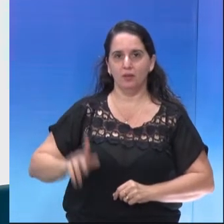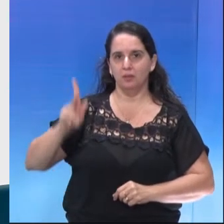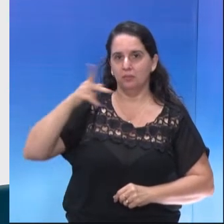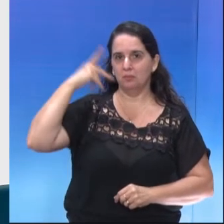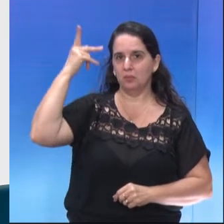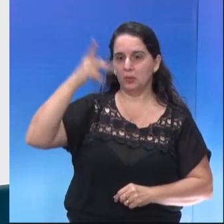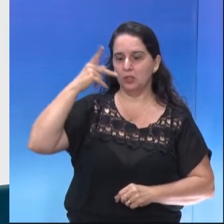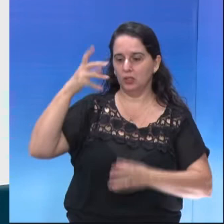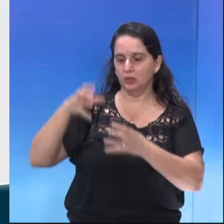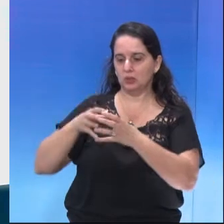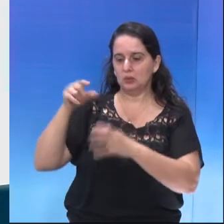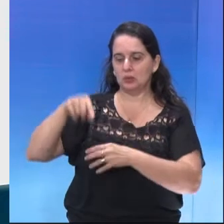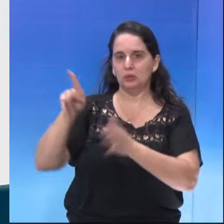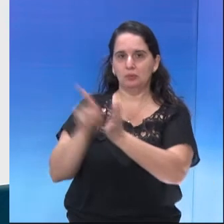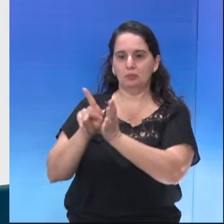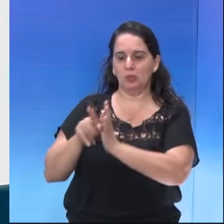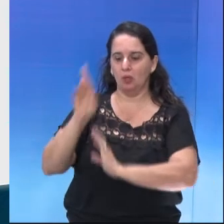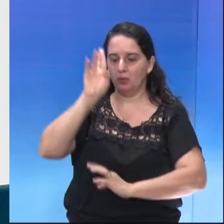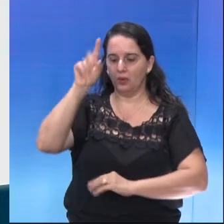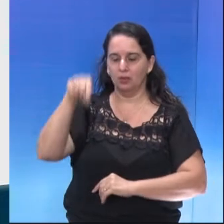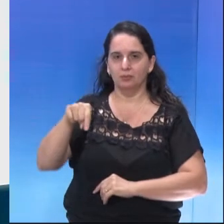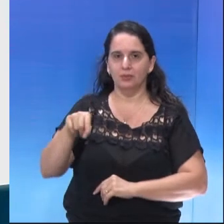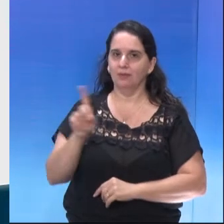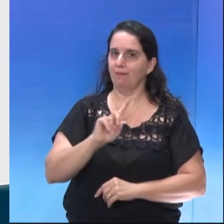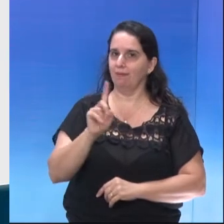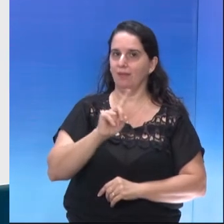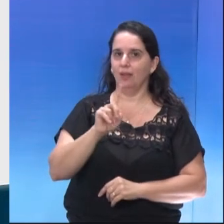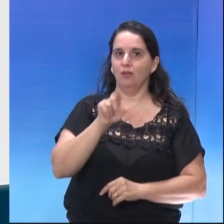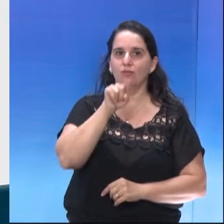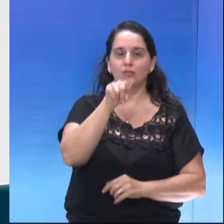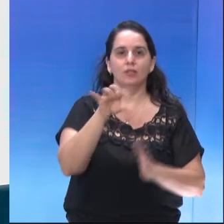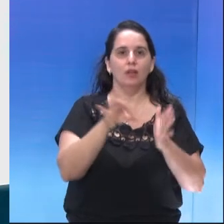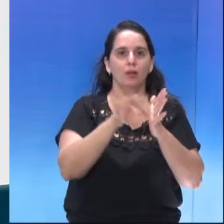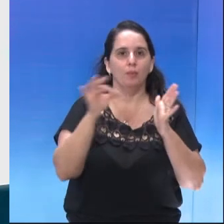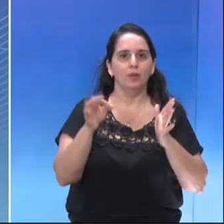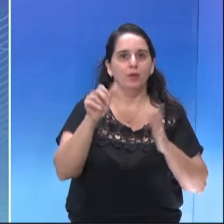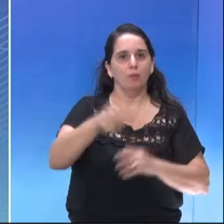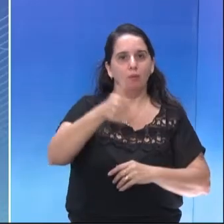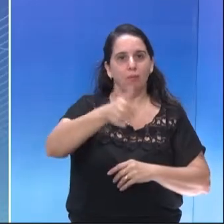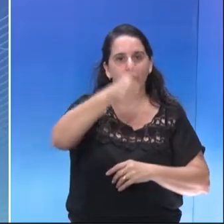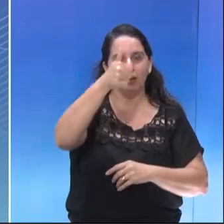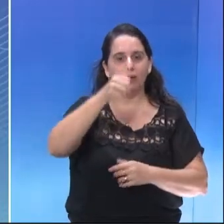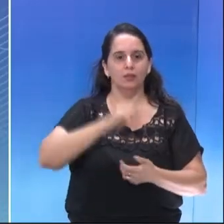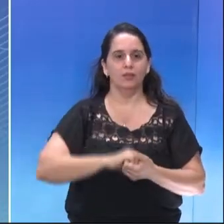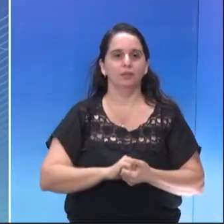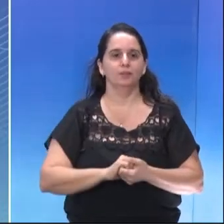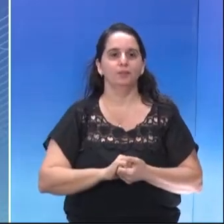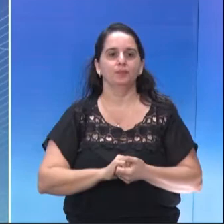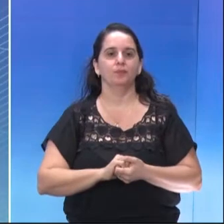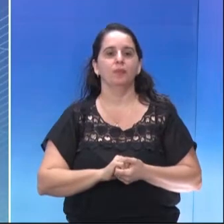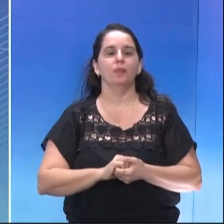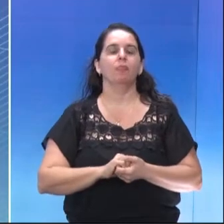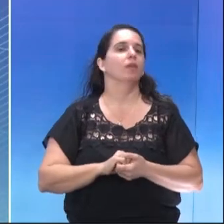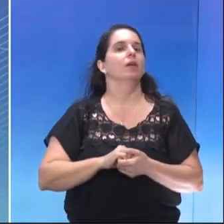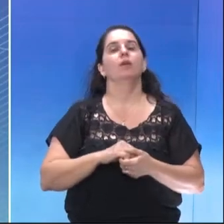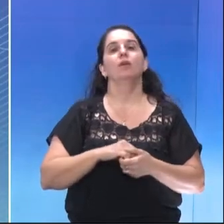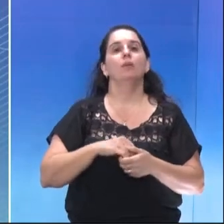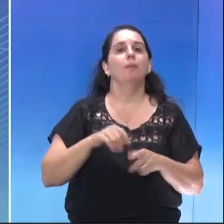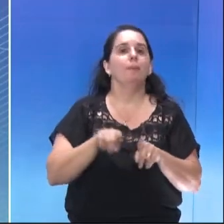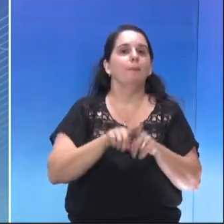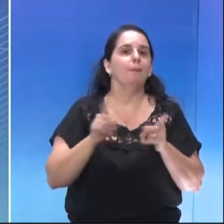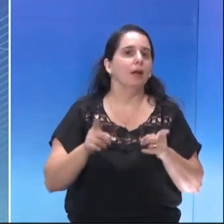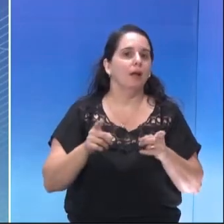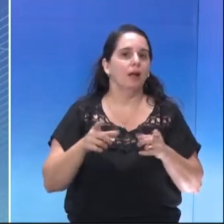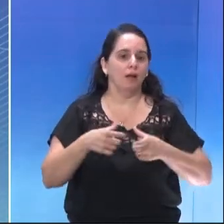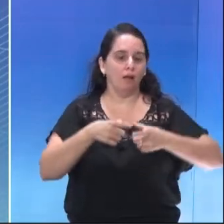para grupos específicos e etc. Que é o que mais acontece. Então, o que mais acontece?